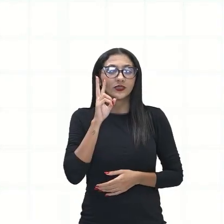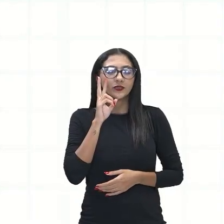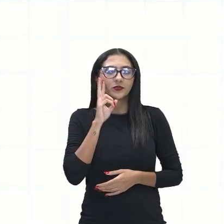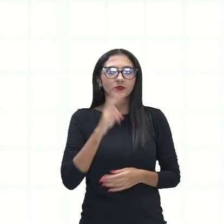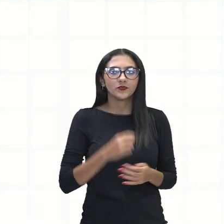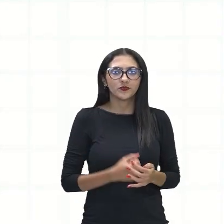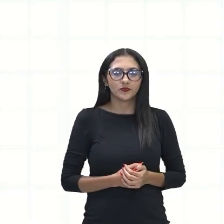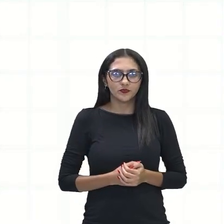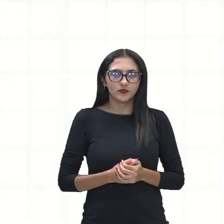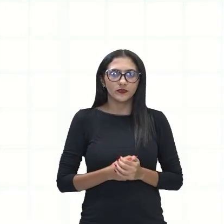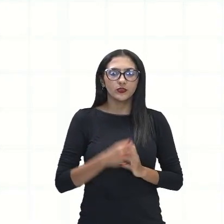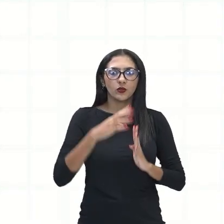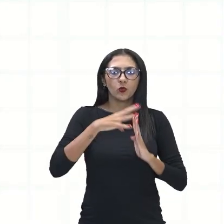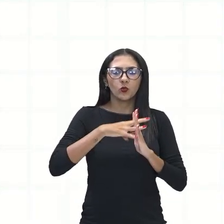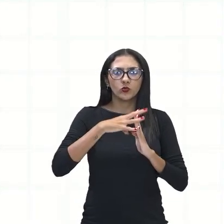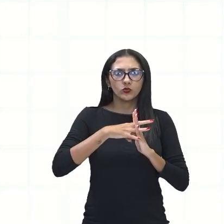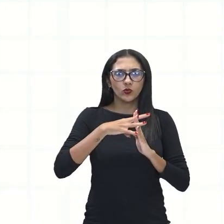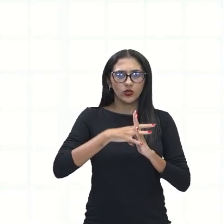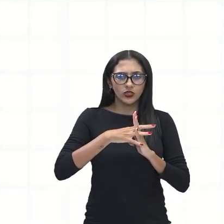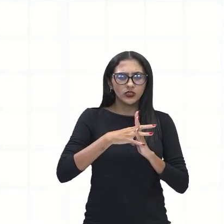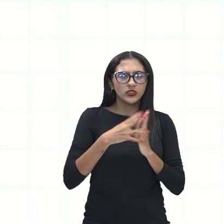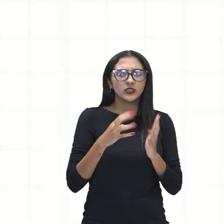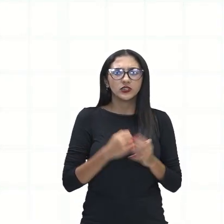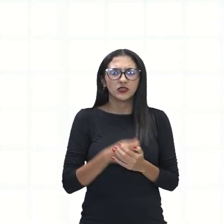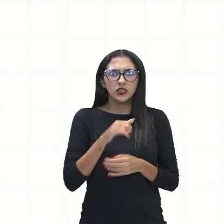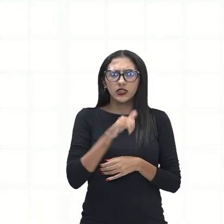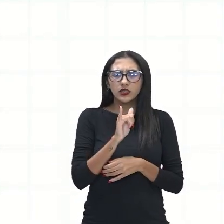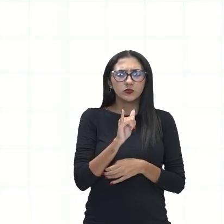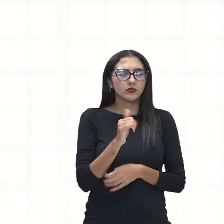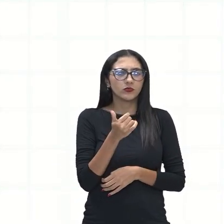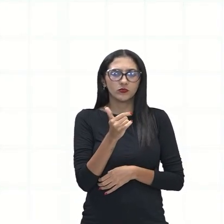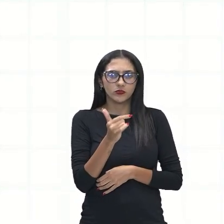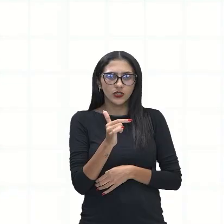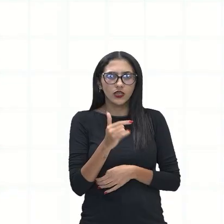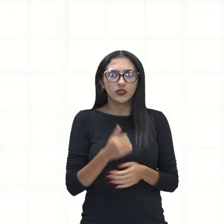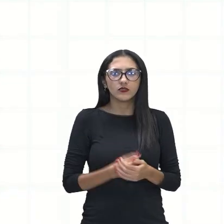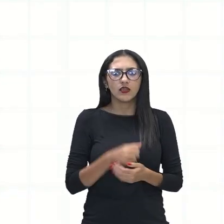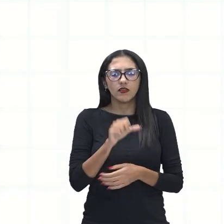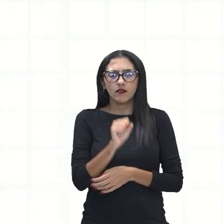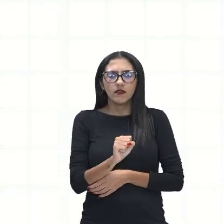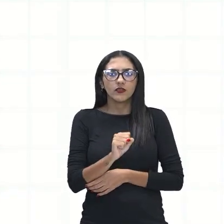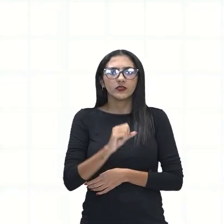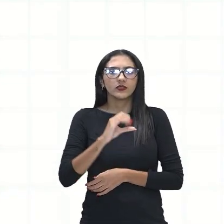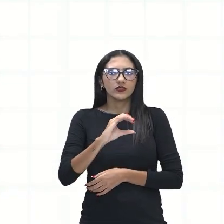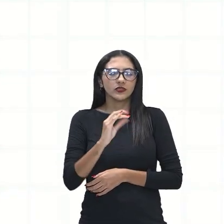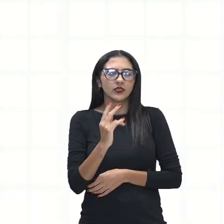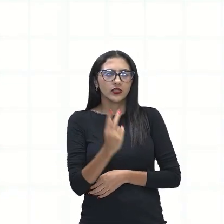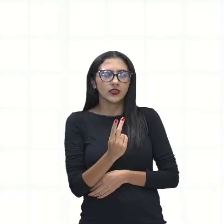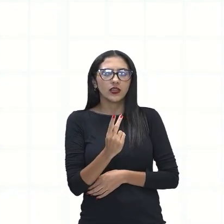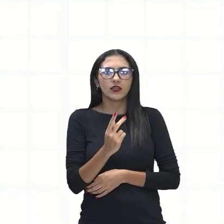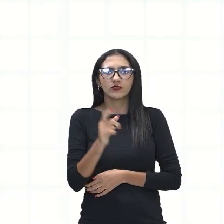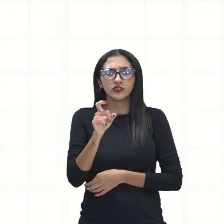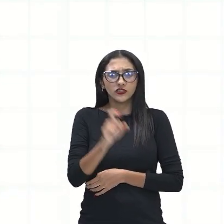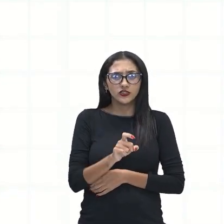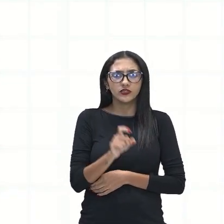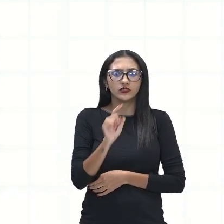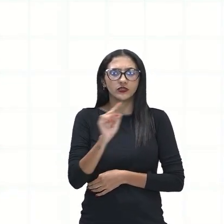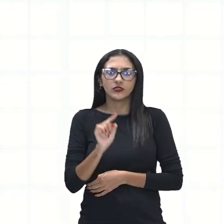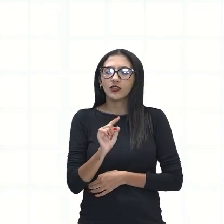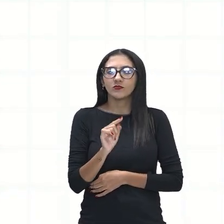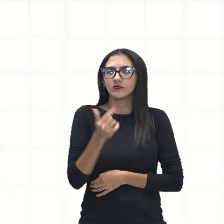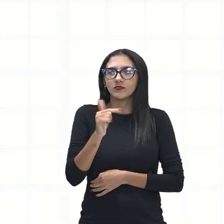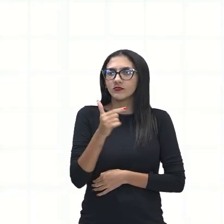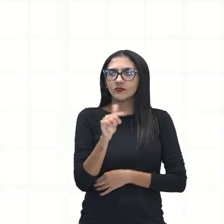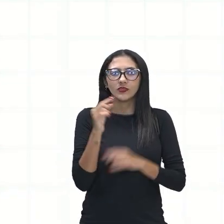mais Y, não tem aqui. S, CH, SH, X, Z, também não